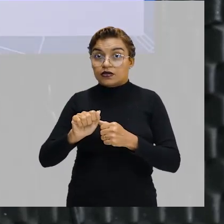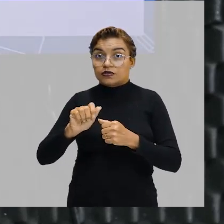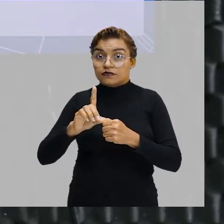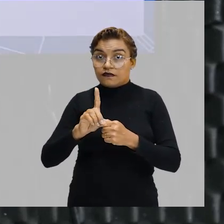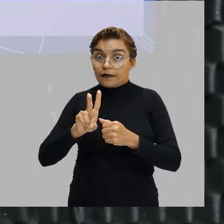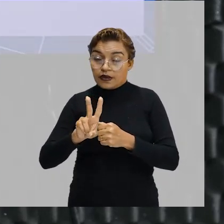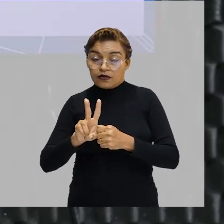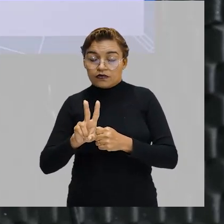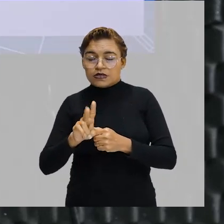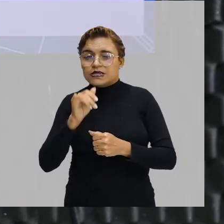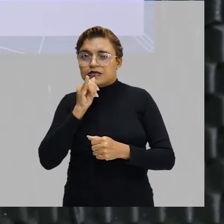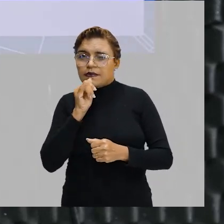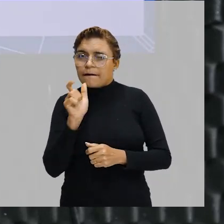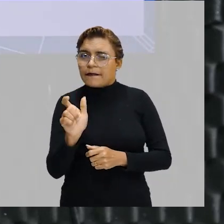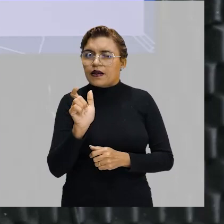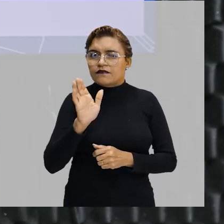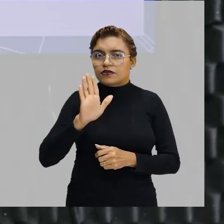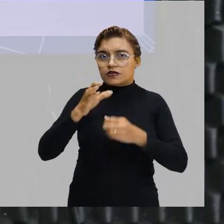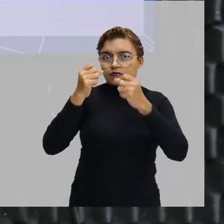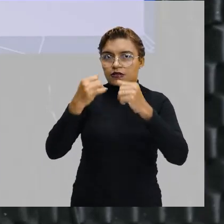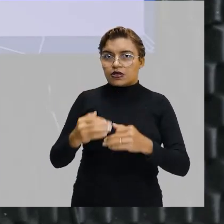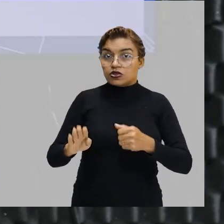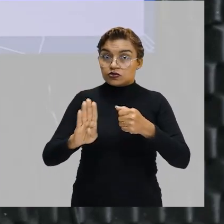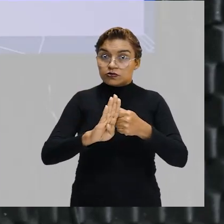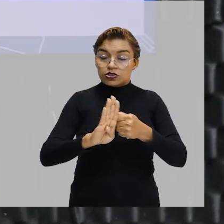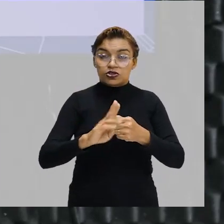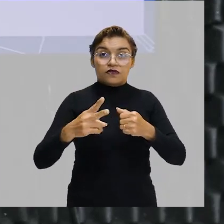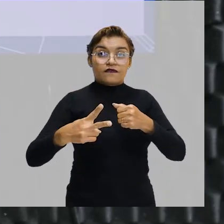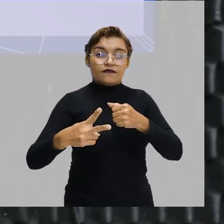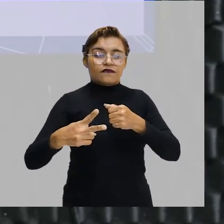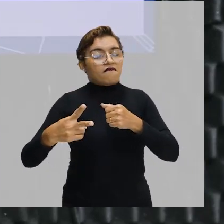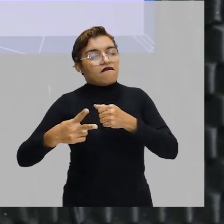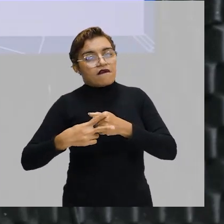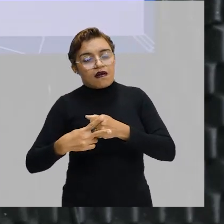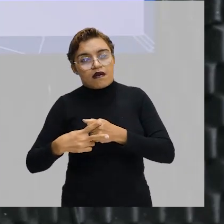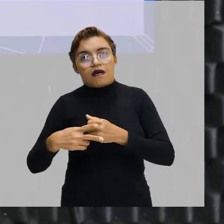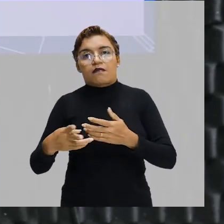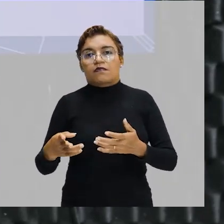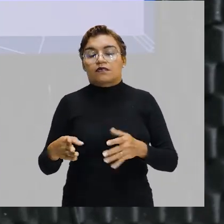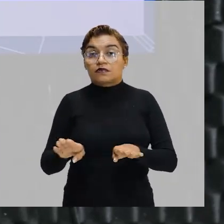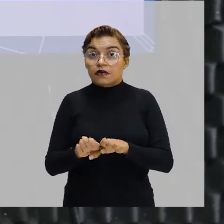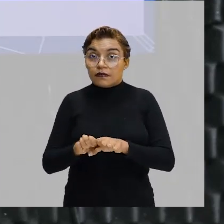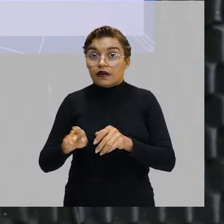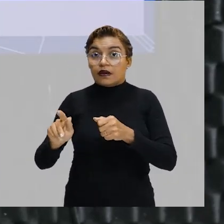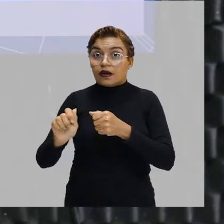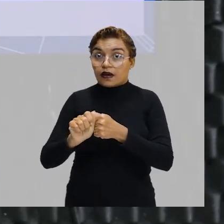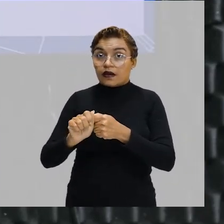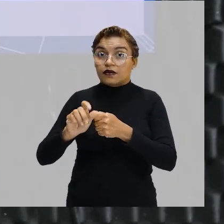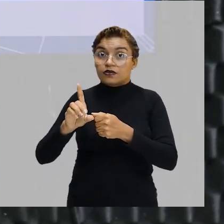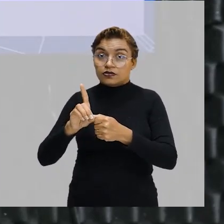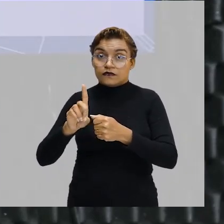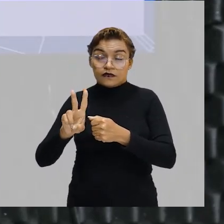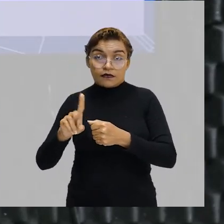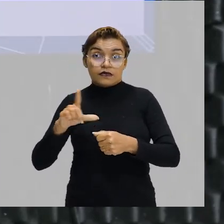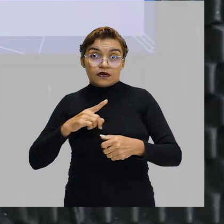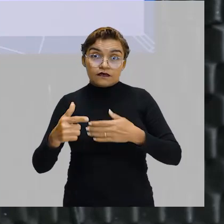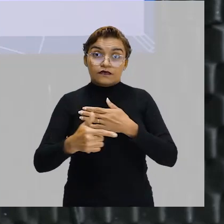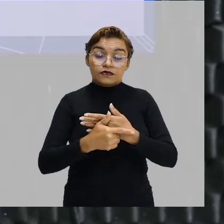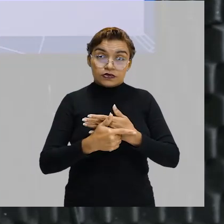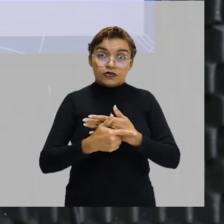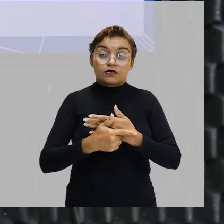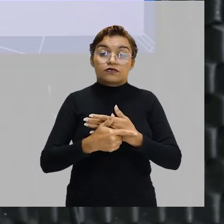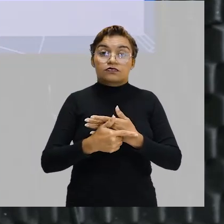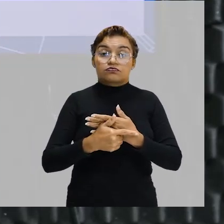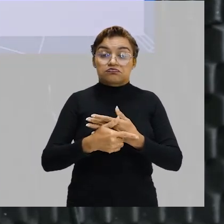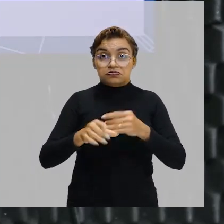palavras que eu já falei, né, morfologicamente, substantivo, verbo, advérbio, têm função específica dentro de